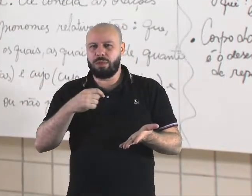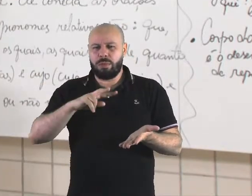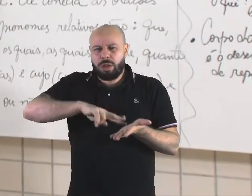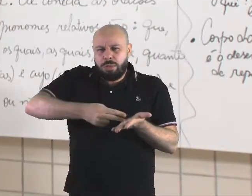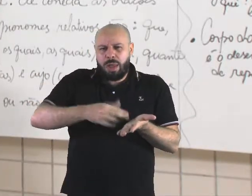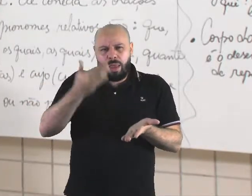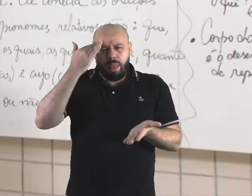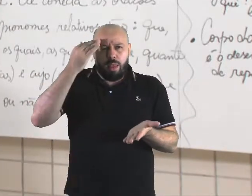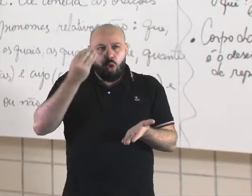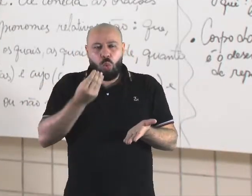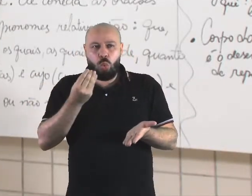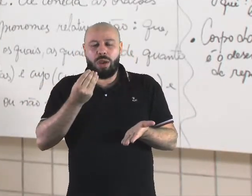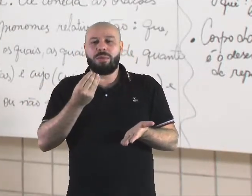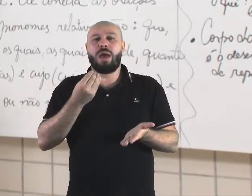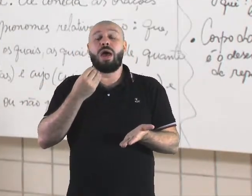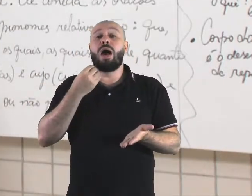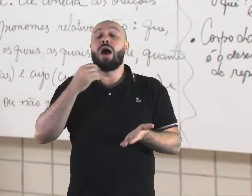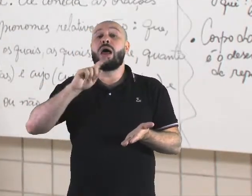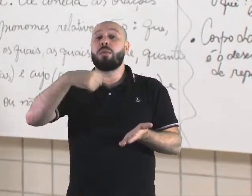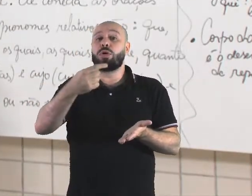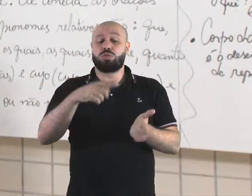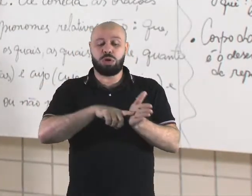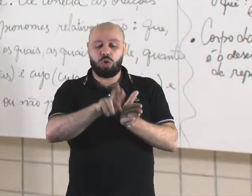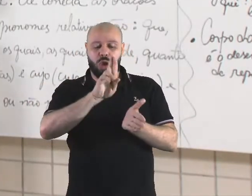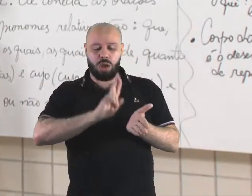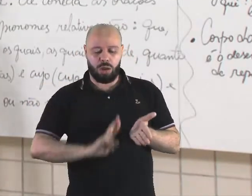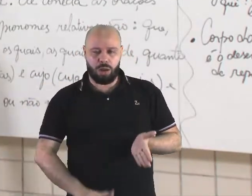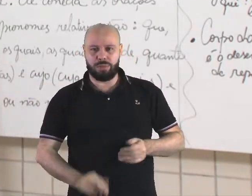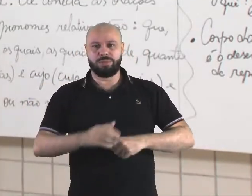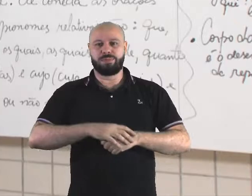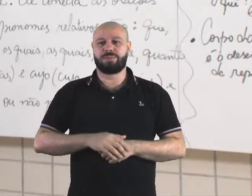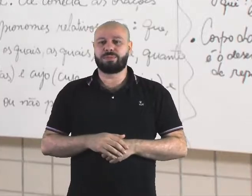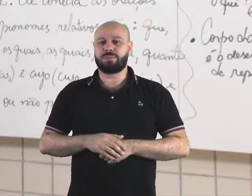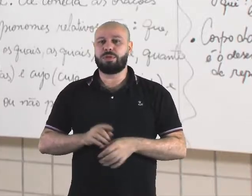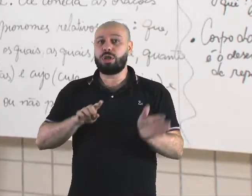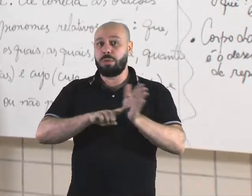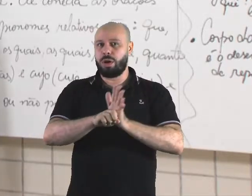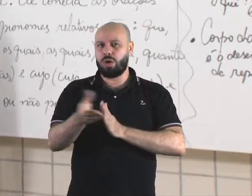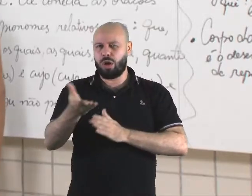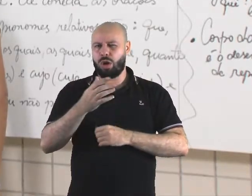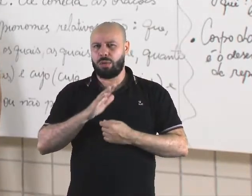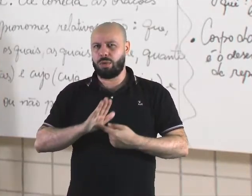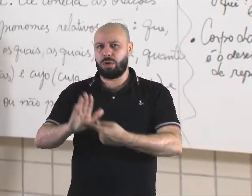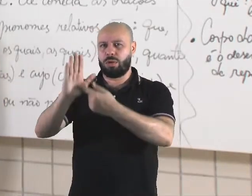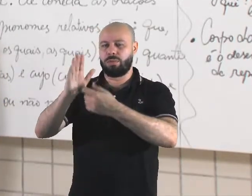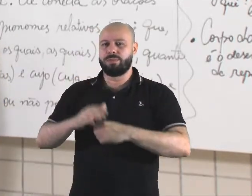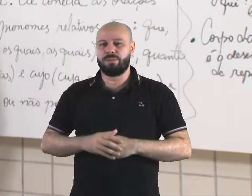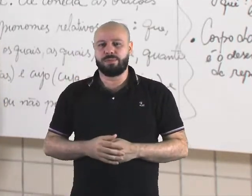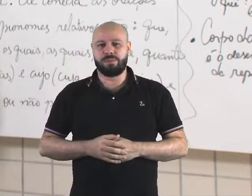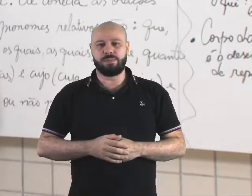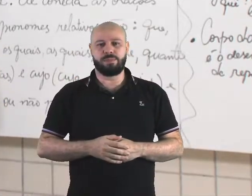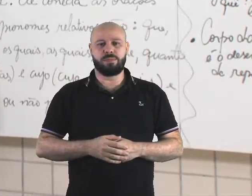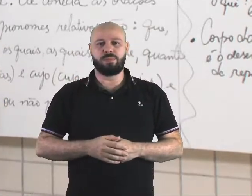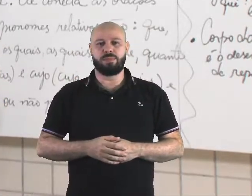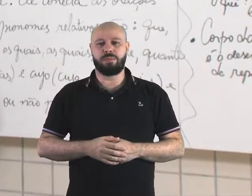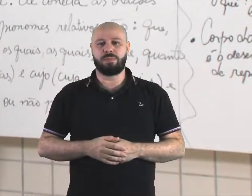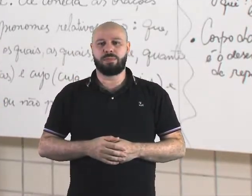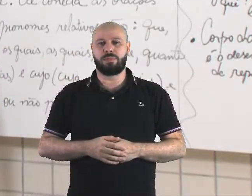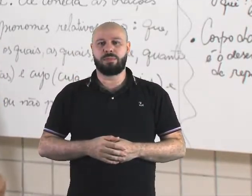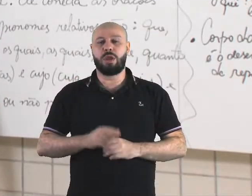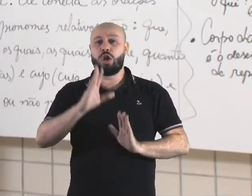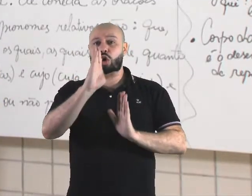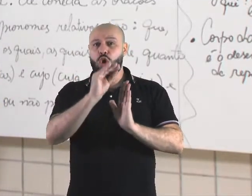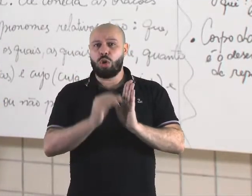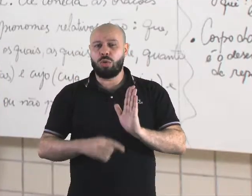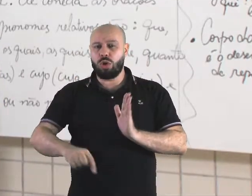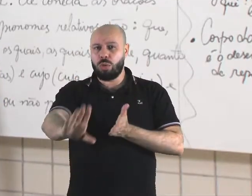interpretem a reportagem para responder as seguintes perguntas. Vamos aqui na tela, por favor. Todo esse conteúdo está lá no